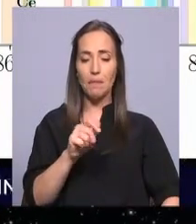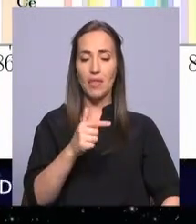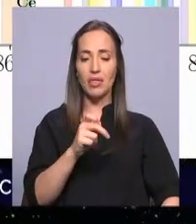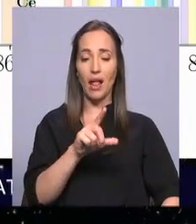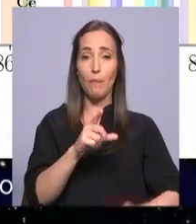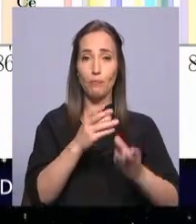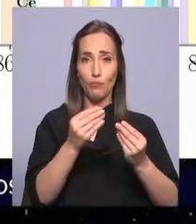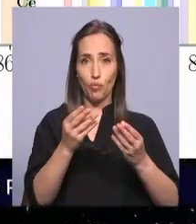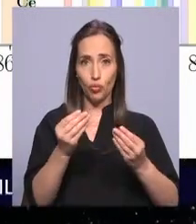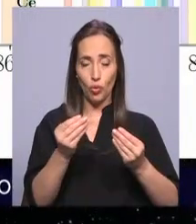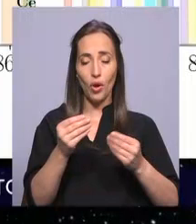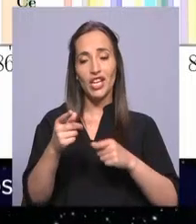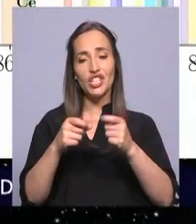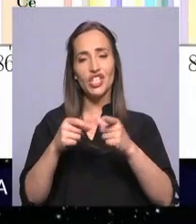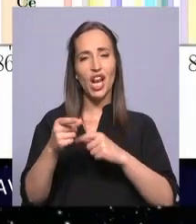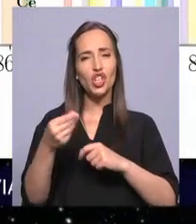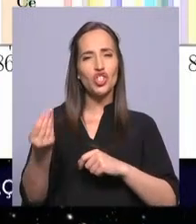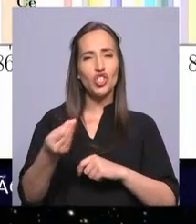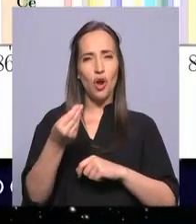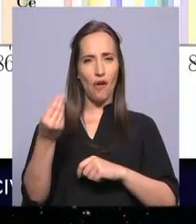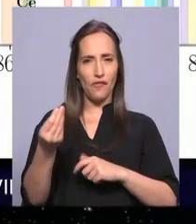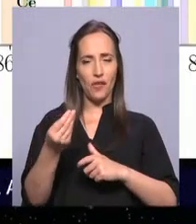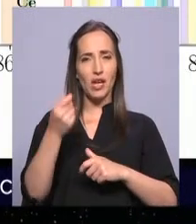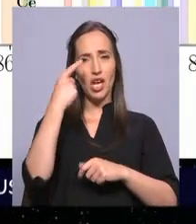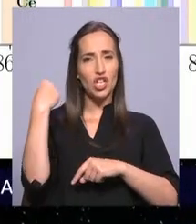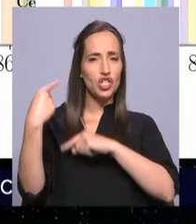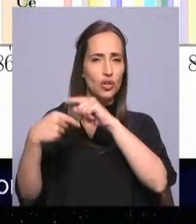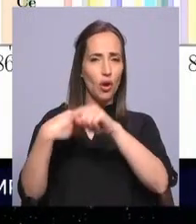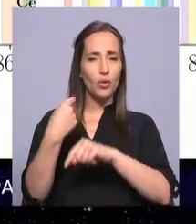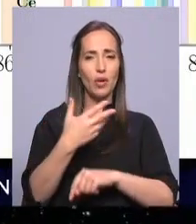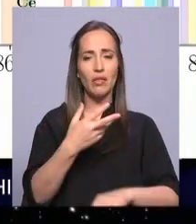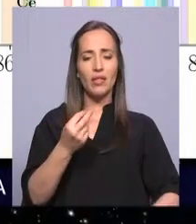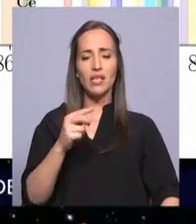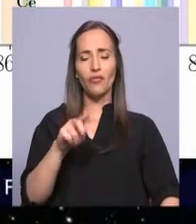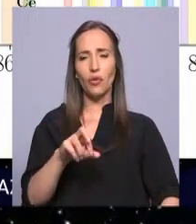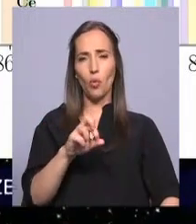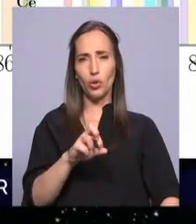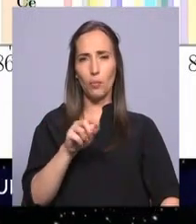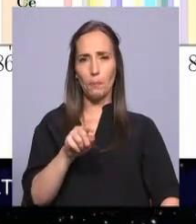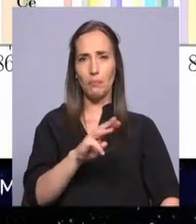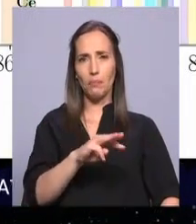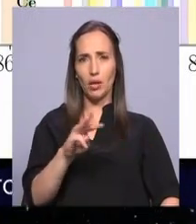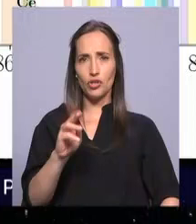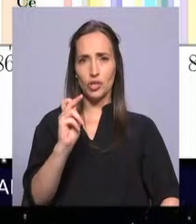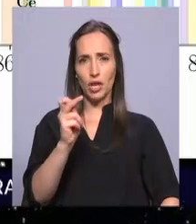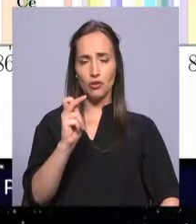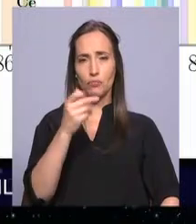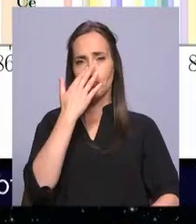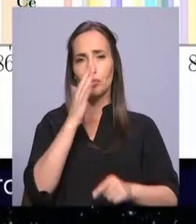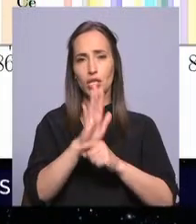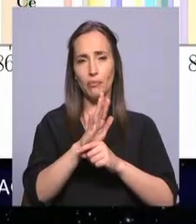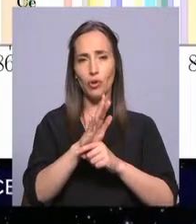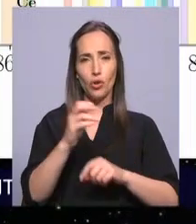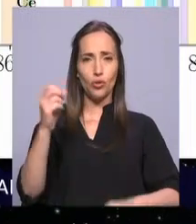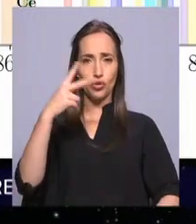mais jovem ela é naquilo que é a grande história do universo, os 13,8 mil milhões de anos. O nosso Sol, por exemplo,